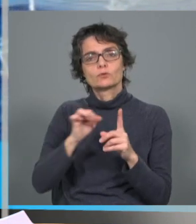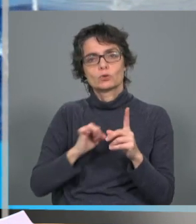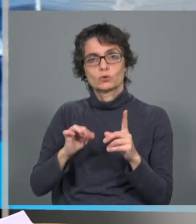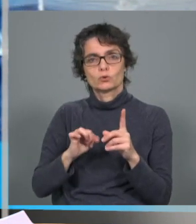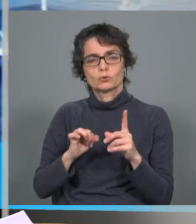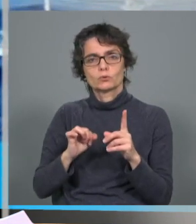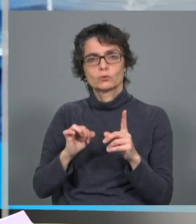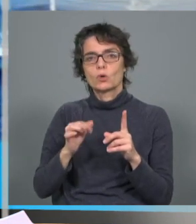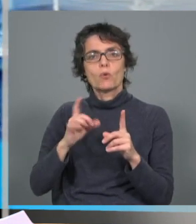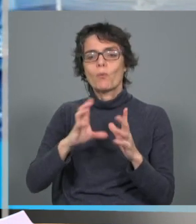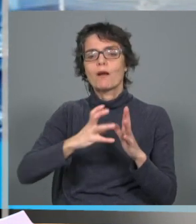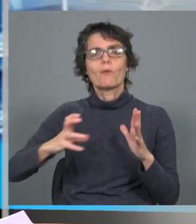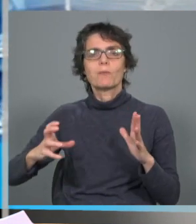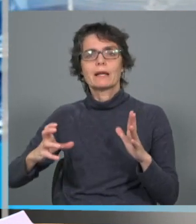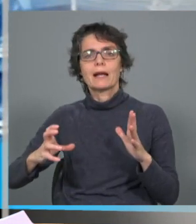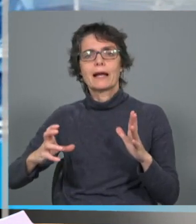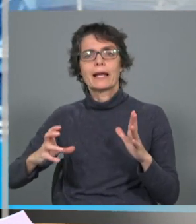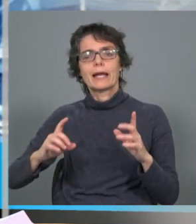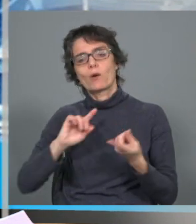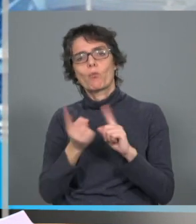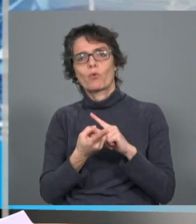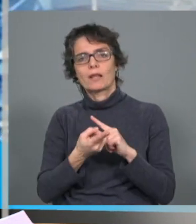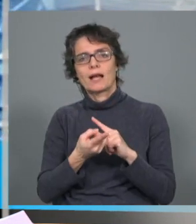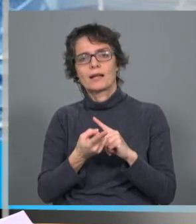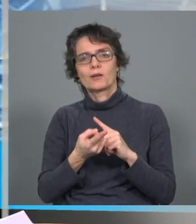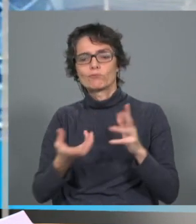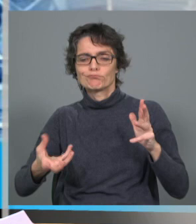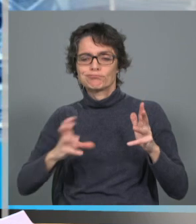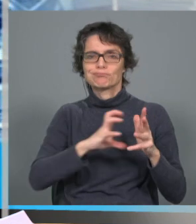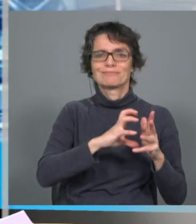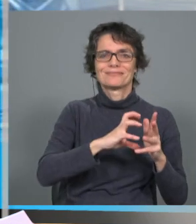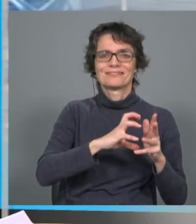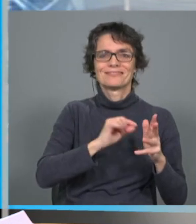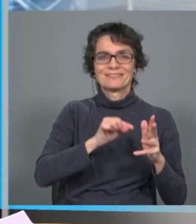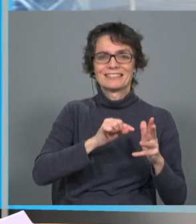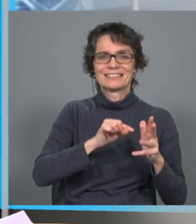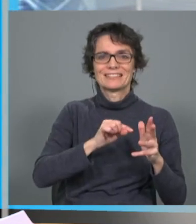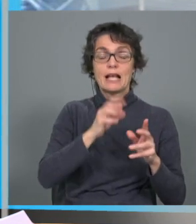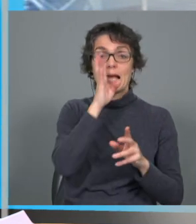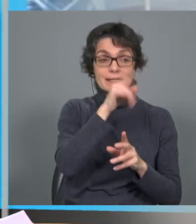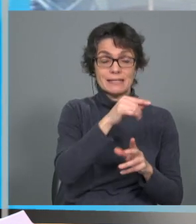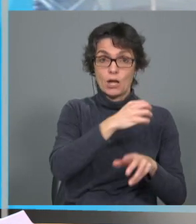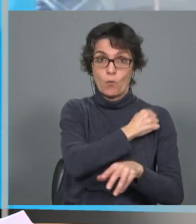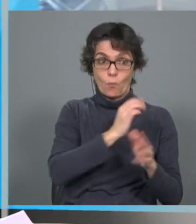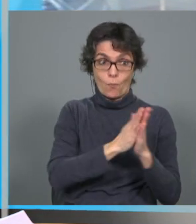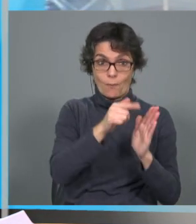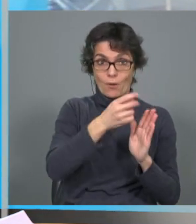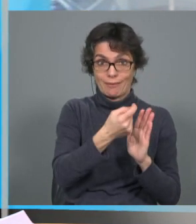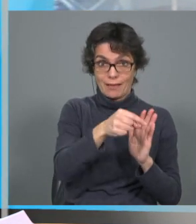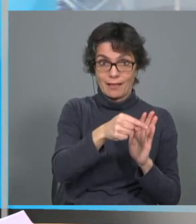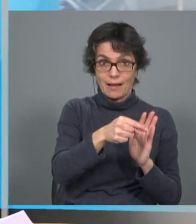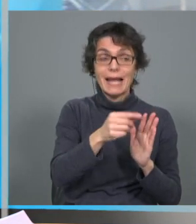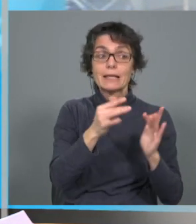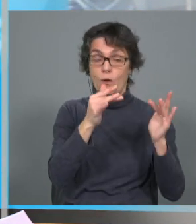níveis de complicação, é simplificar ao máximo. Sempre que há alguma necessidade numa paróquia, a pessoa que está